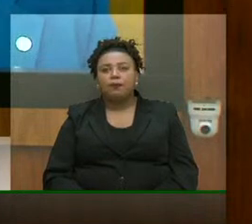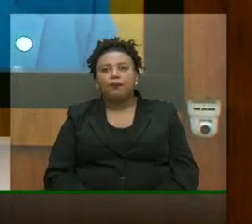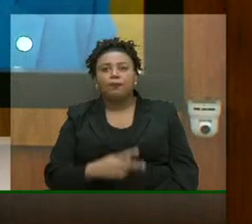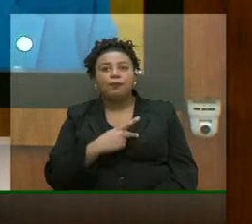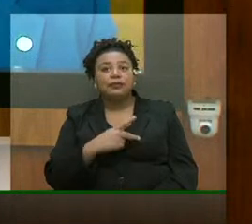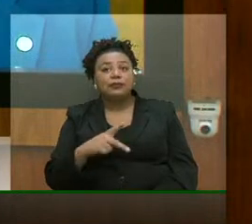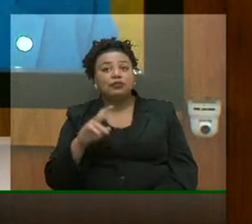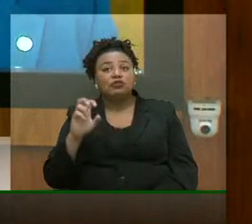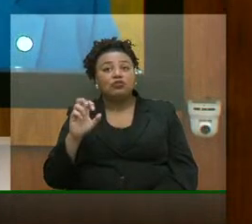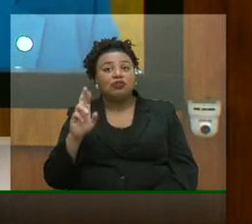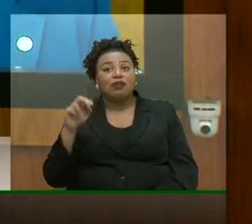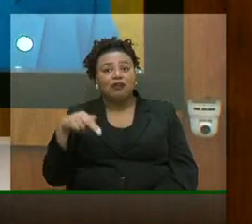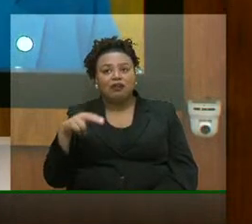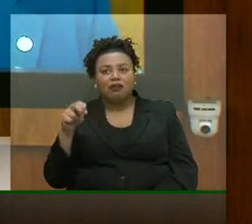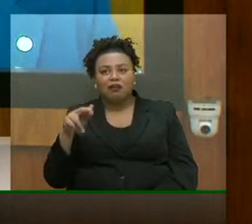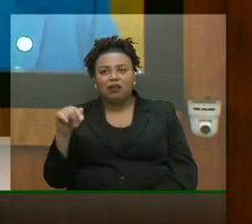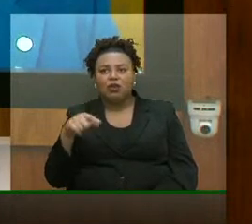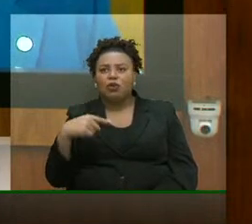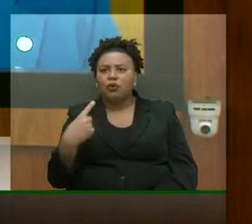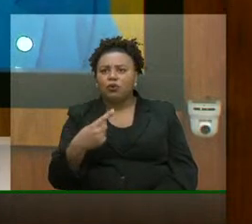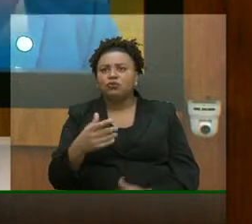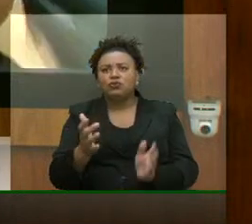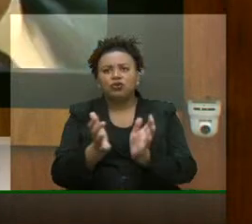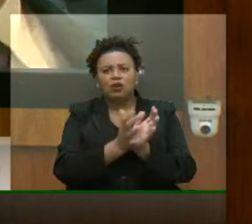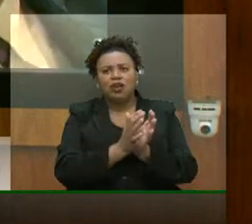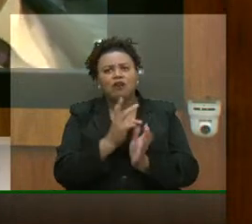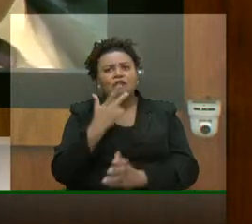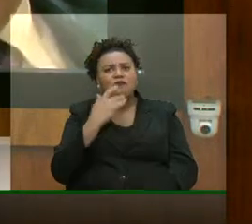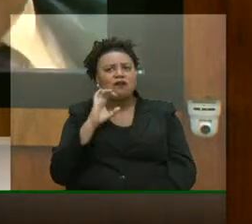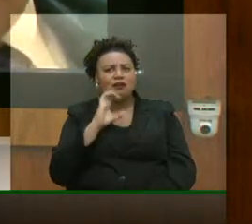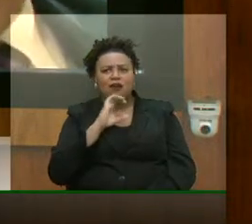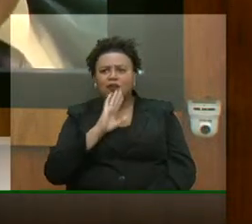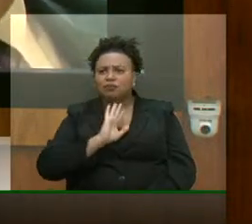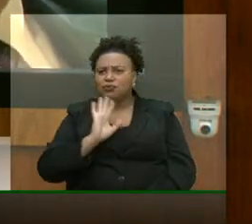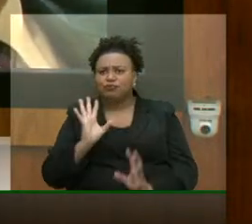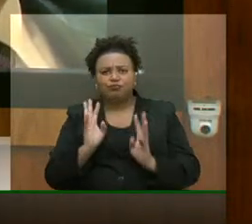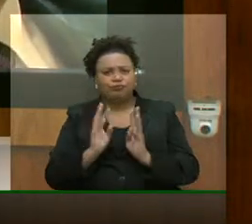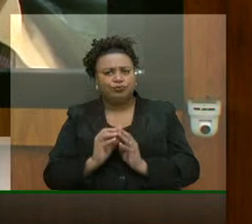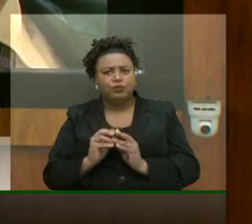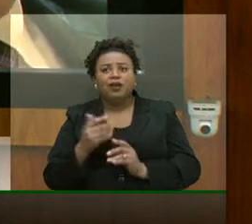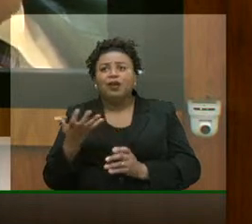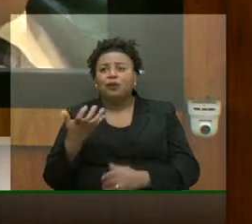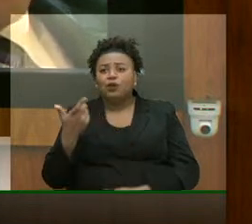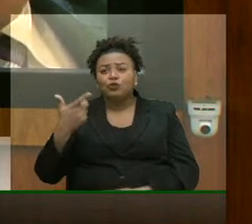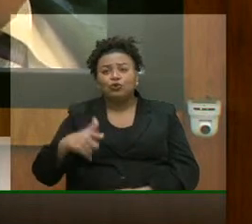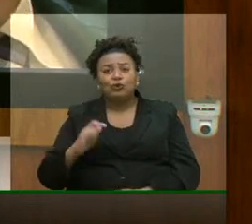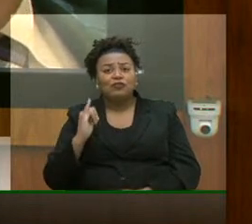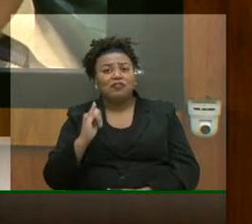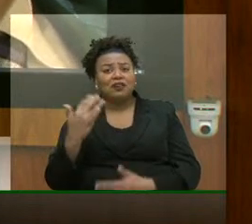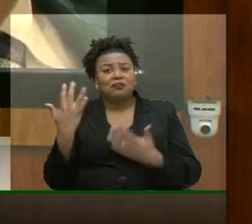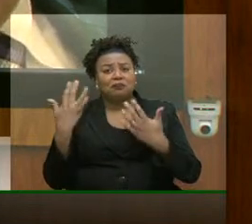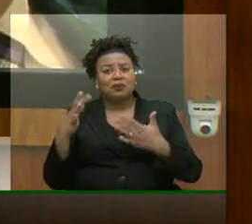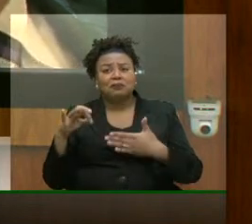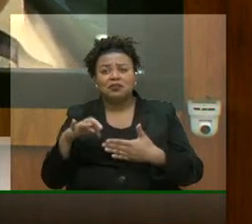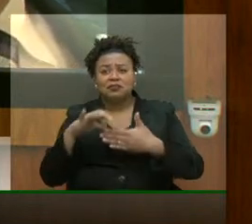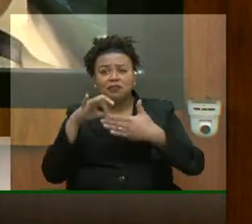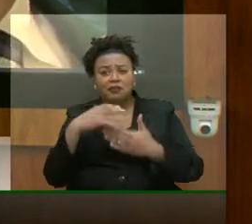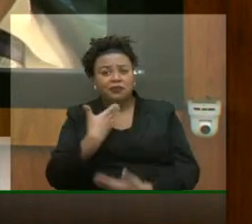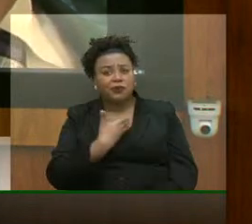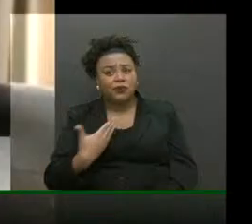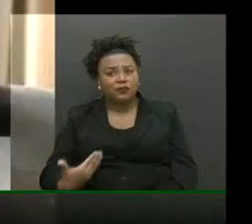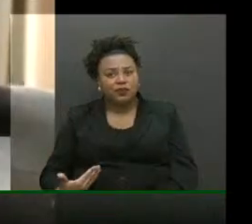Presidente Nani Polo, demais colegas, minha fala é muito rápida, eu quero mais uma vez parabenizar o líder do